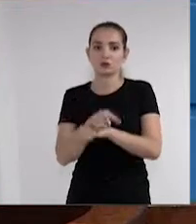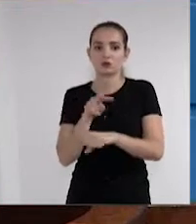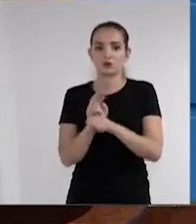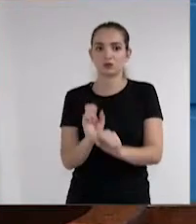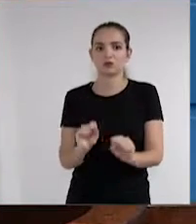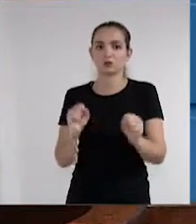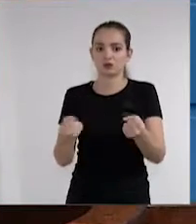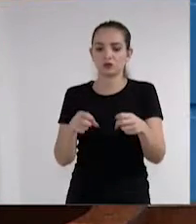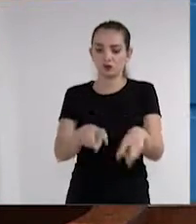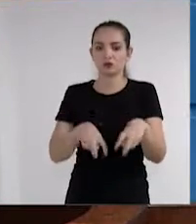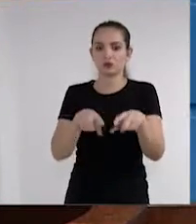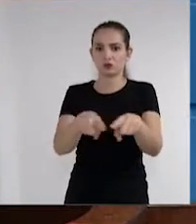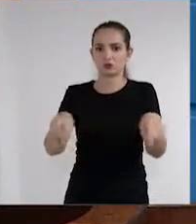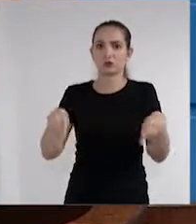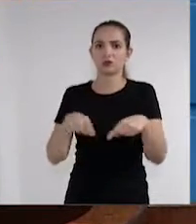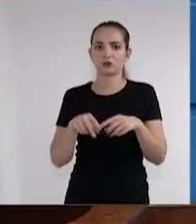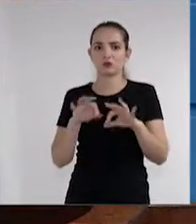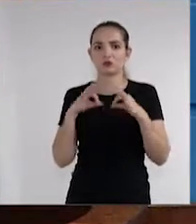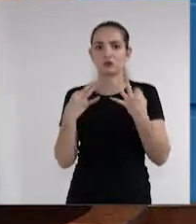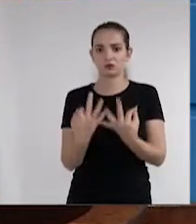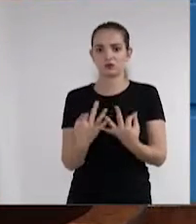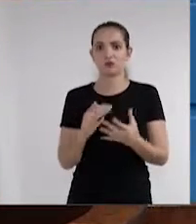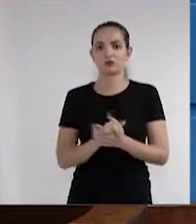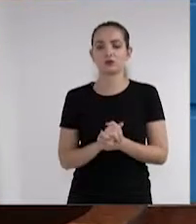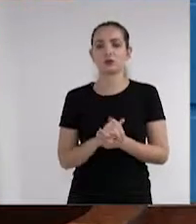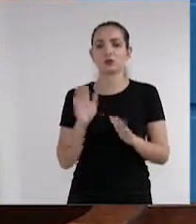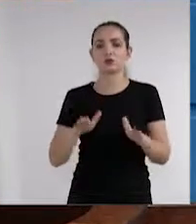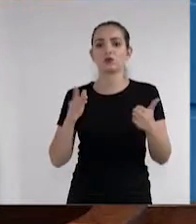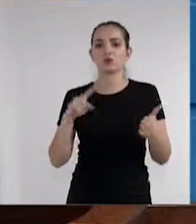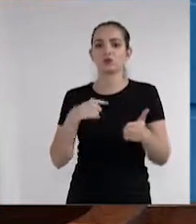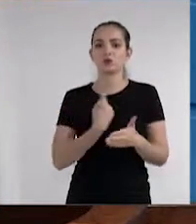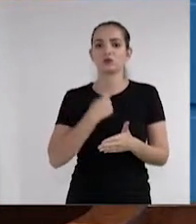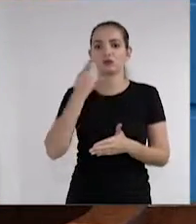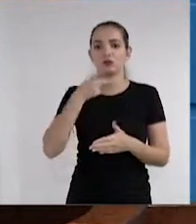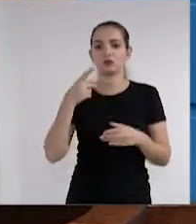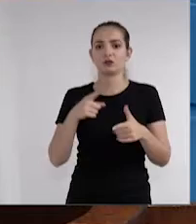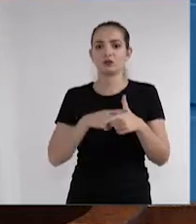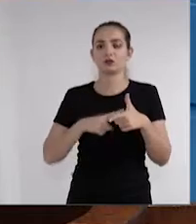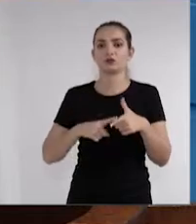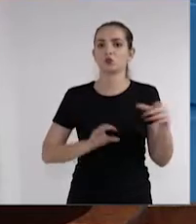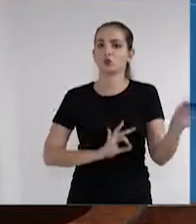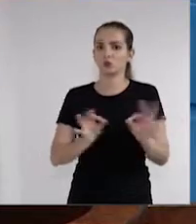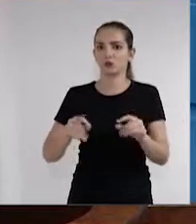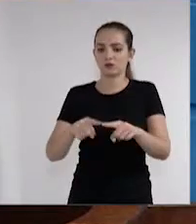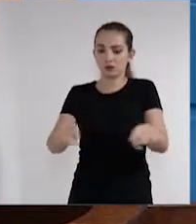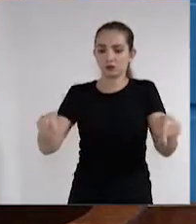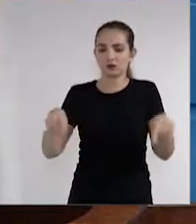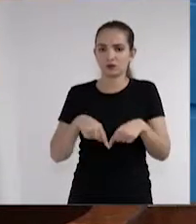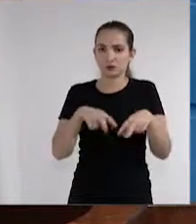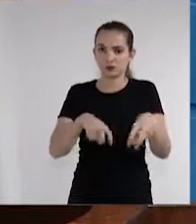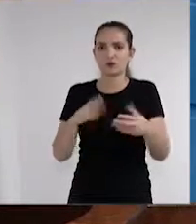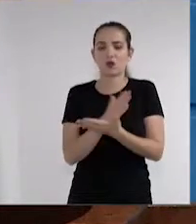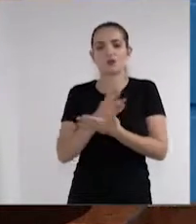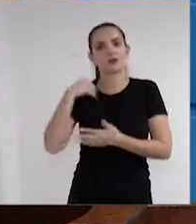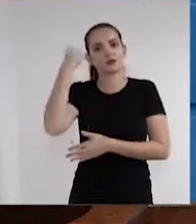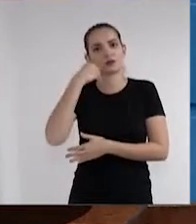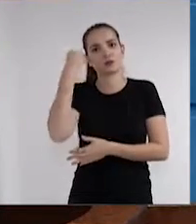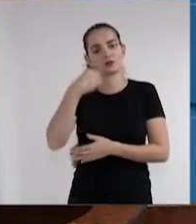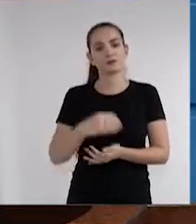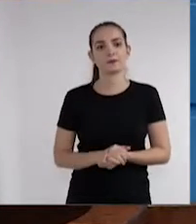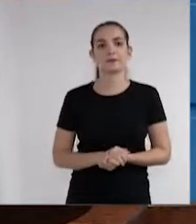enfim. Às vezes, a gente é mal entendido aqui. Quando a gente fala da reforma agrária, as pessoas usam, talvez, aquela experiência que não deu